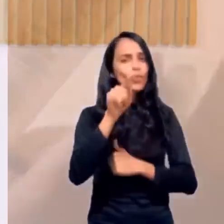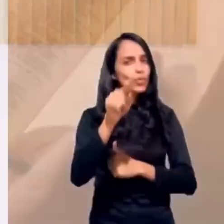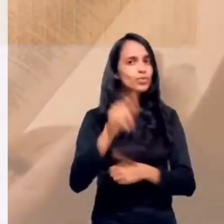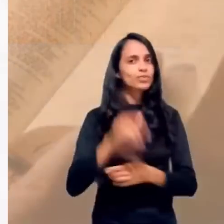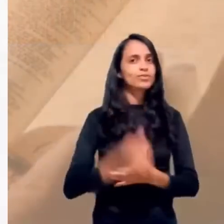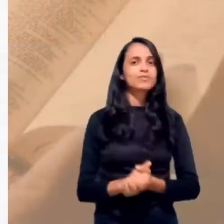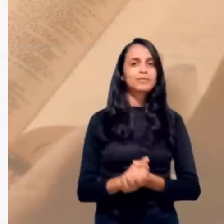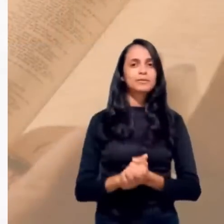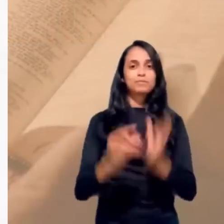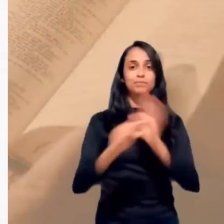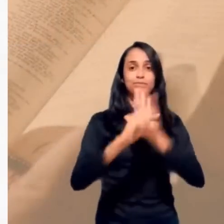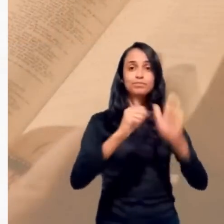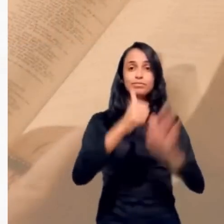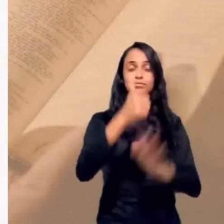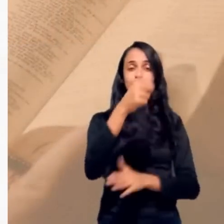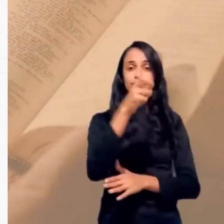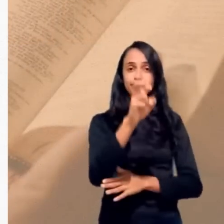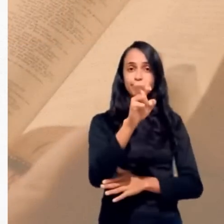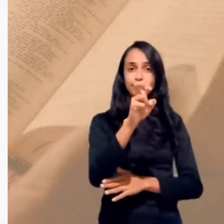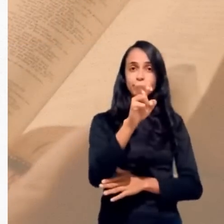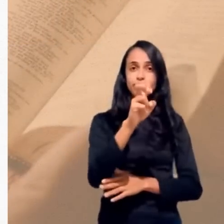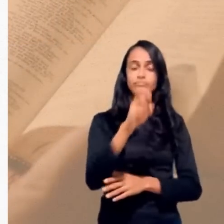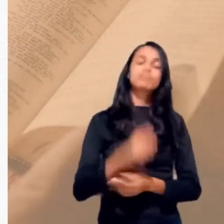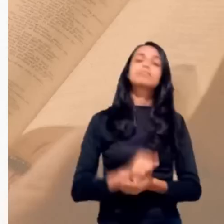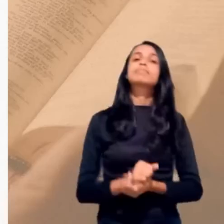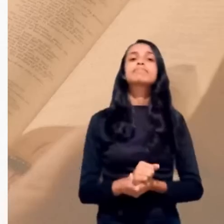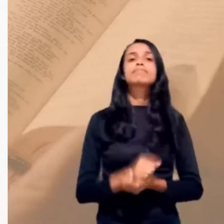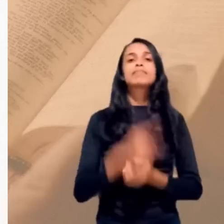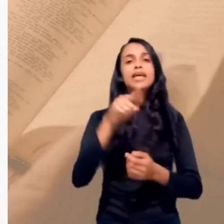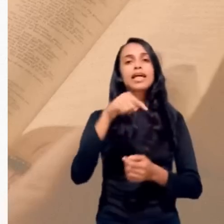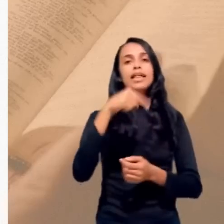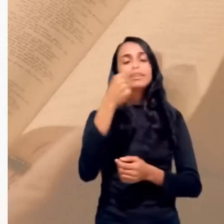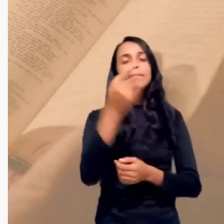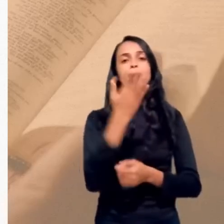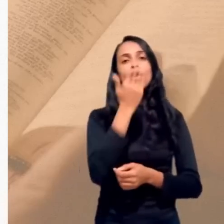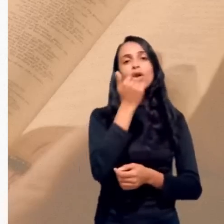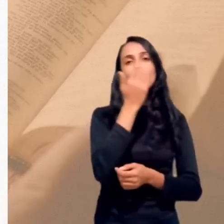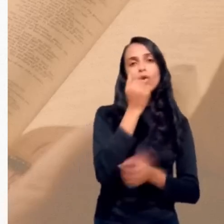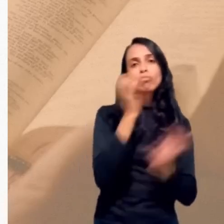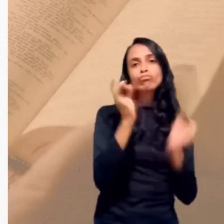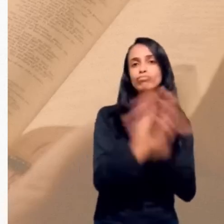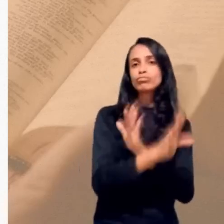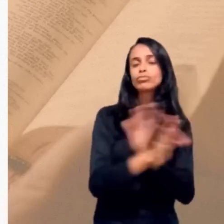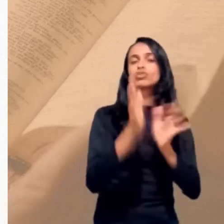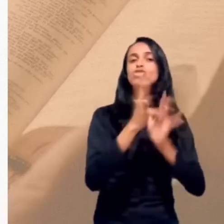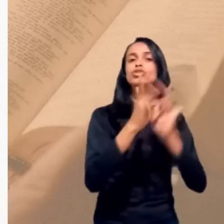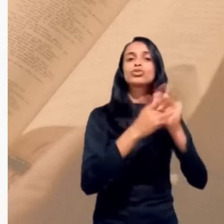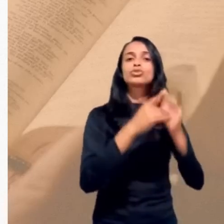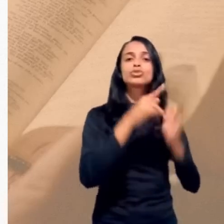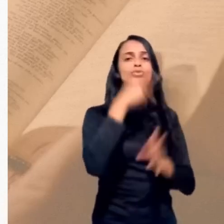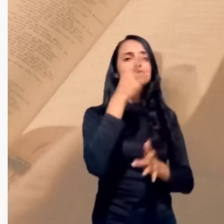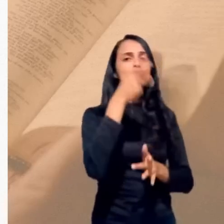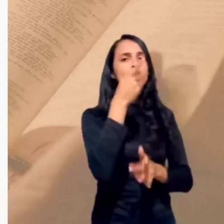seguintes expressões. Depois de terem jantado, disse Jesus a Simão Pedro: